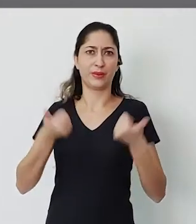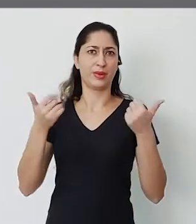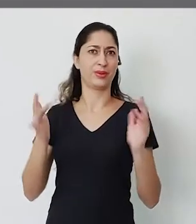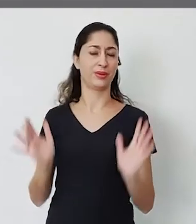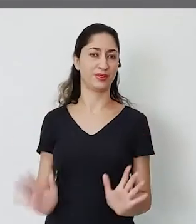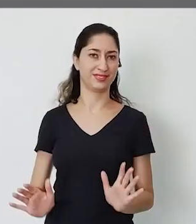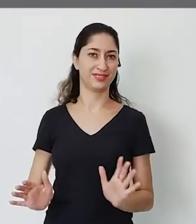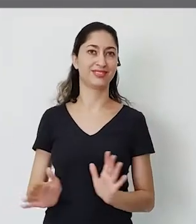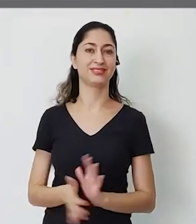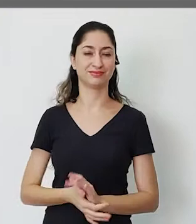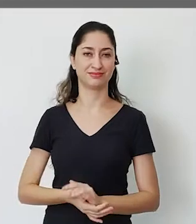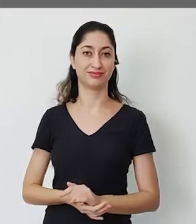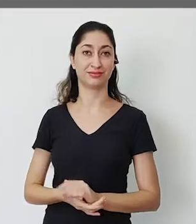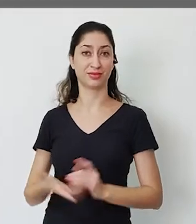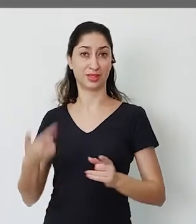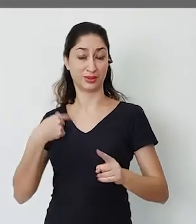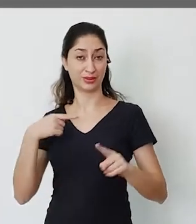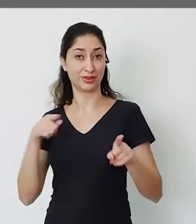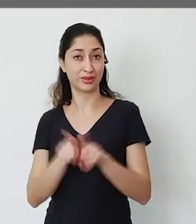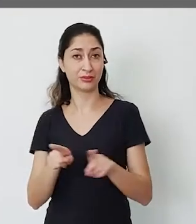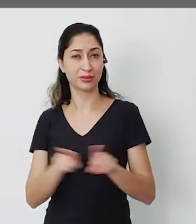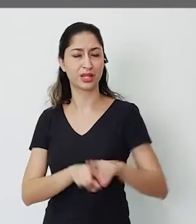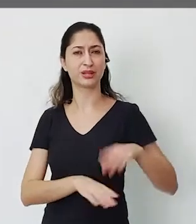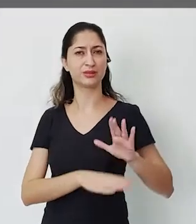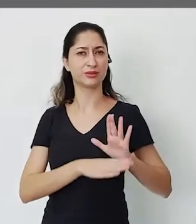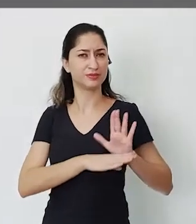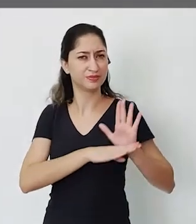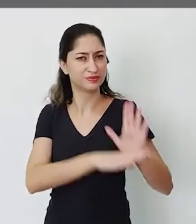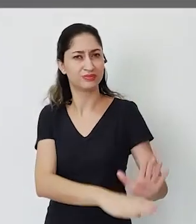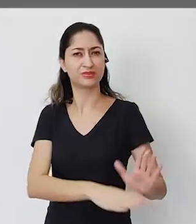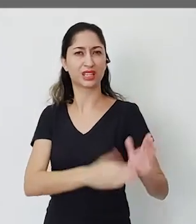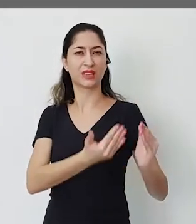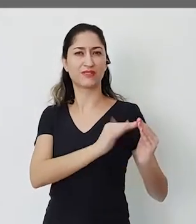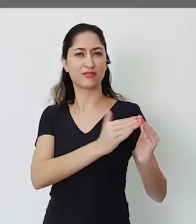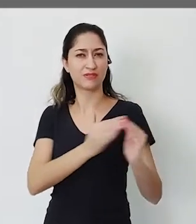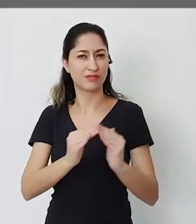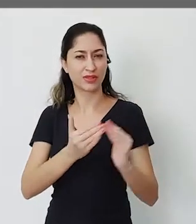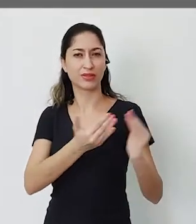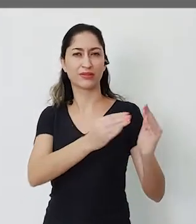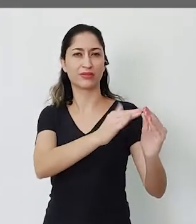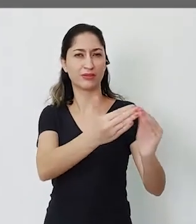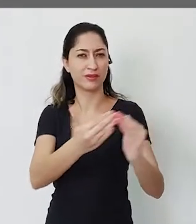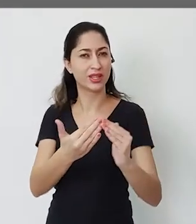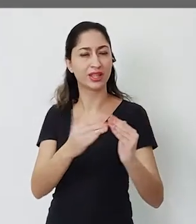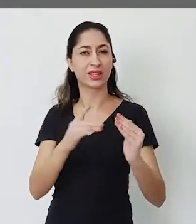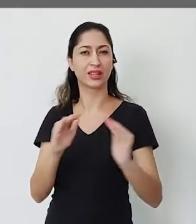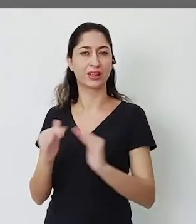20 anos de banda, 20 anos efetivos, né, de tocar mesmo e tal, né, antes desse processo